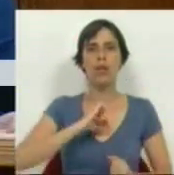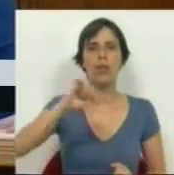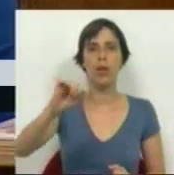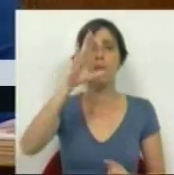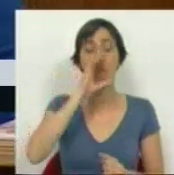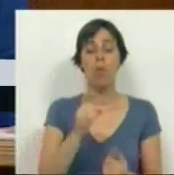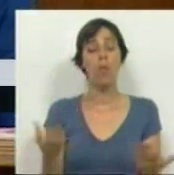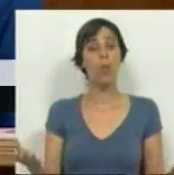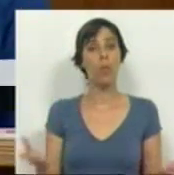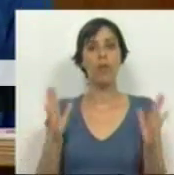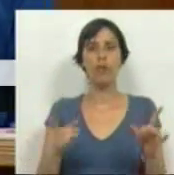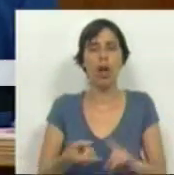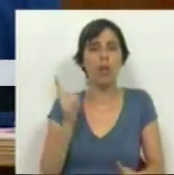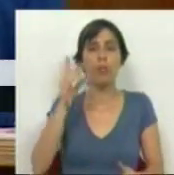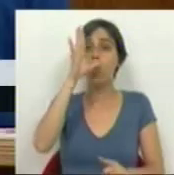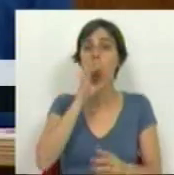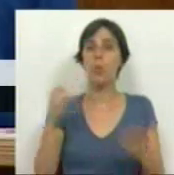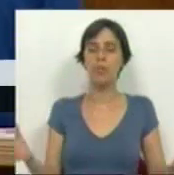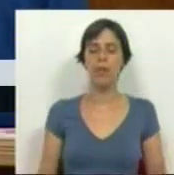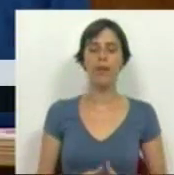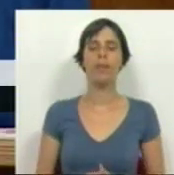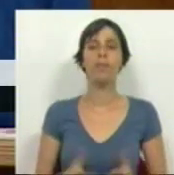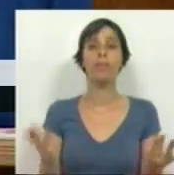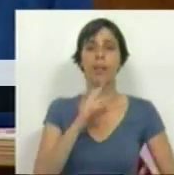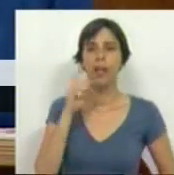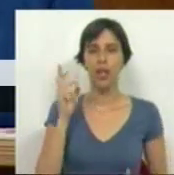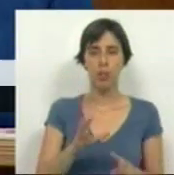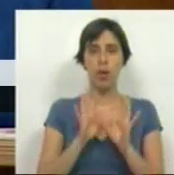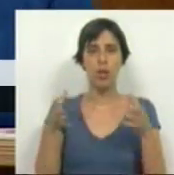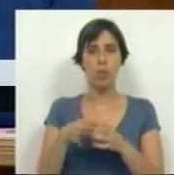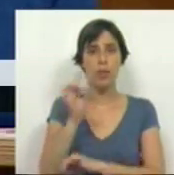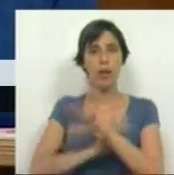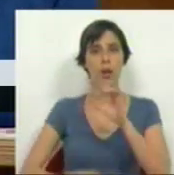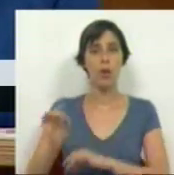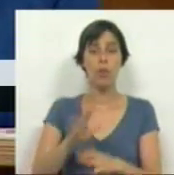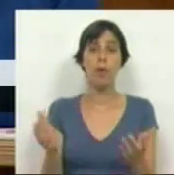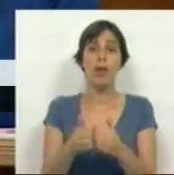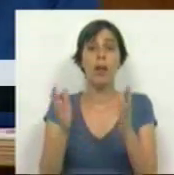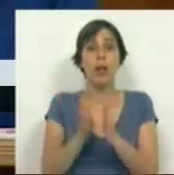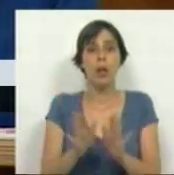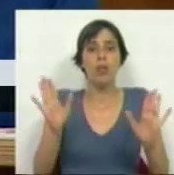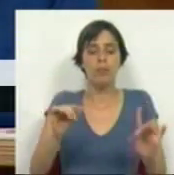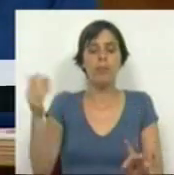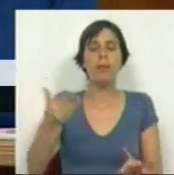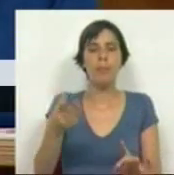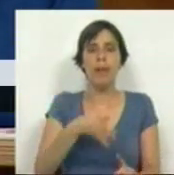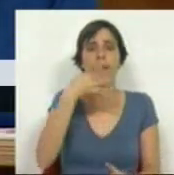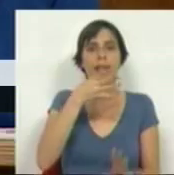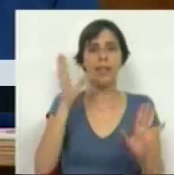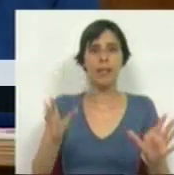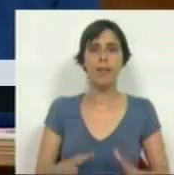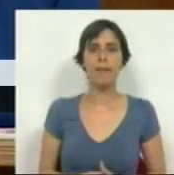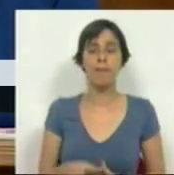censura a um governo que já não era governo. A resposta da Comissão Europeia, em todo o caso, também merece umas